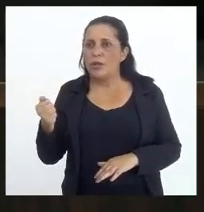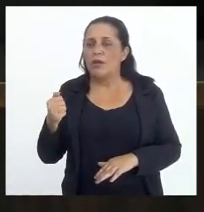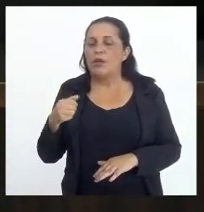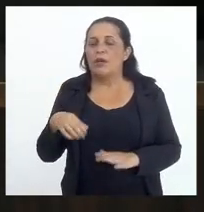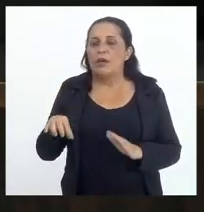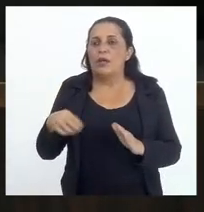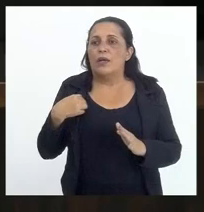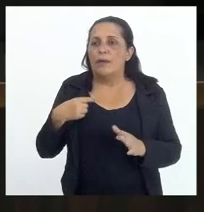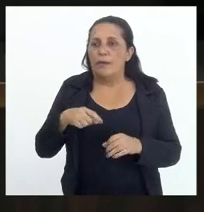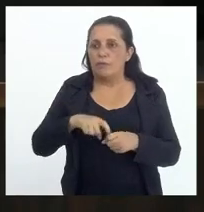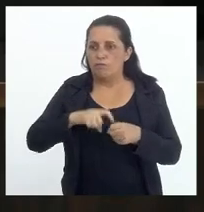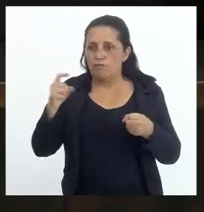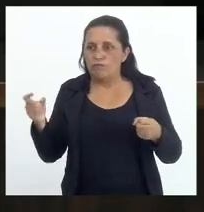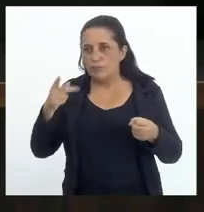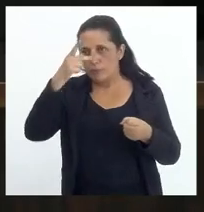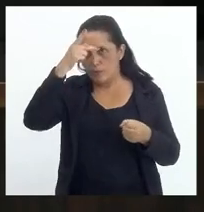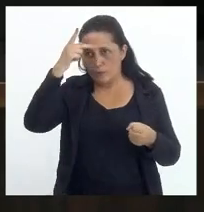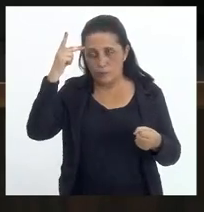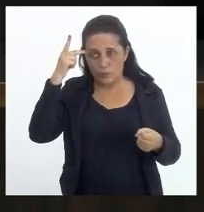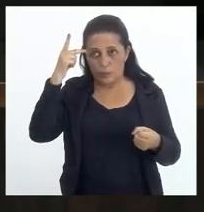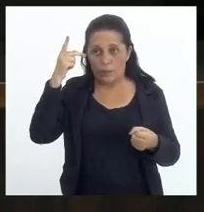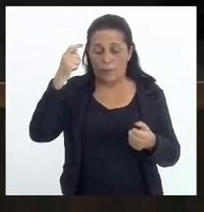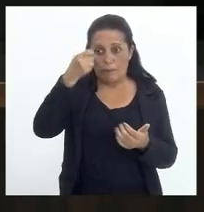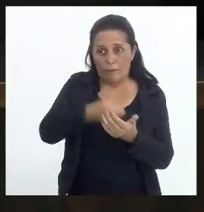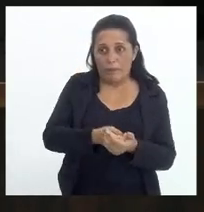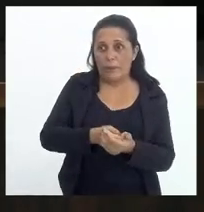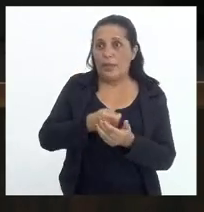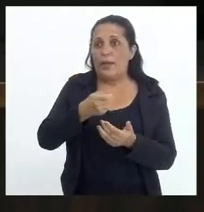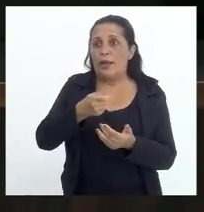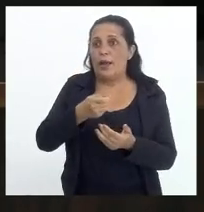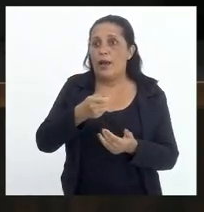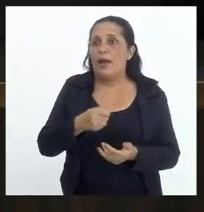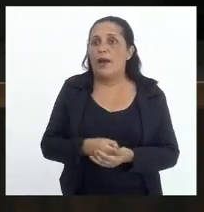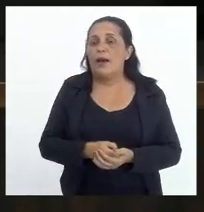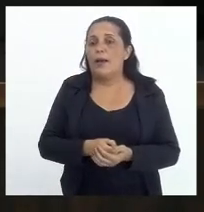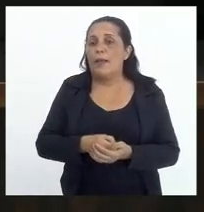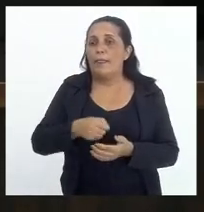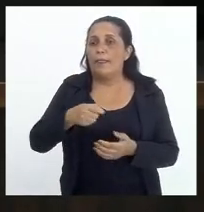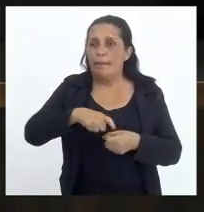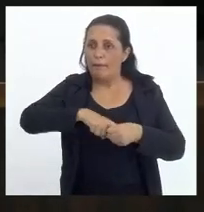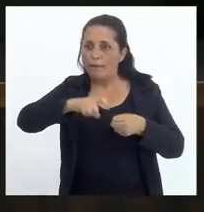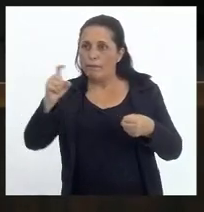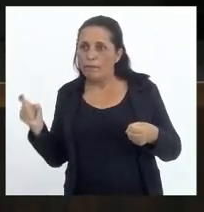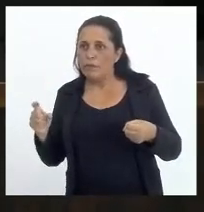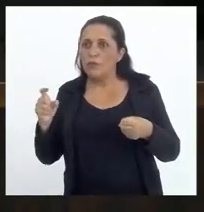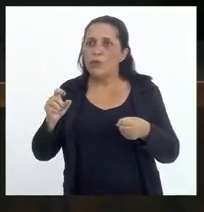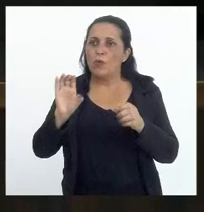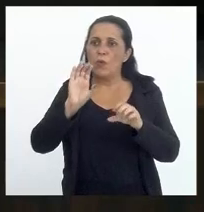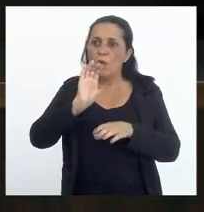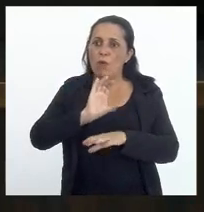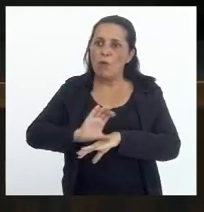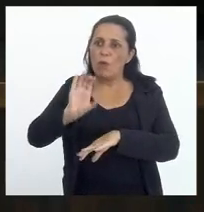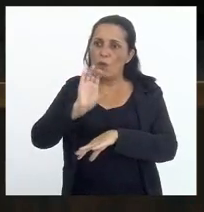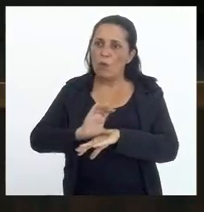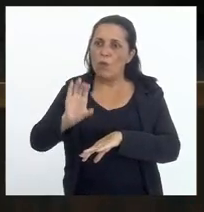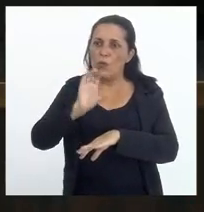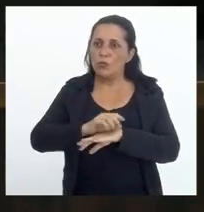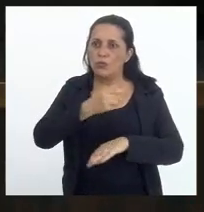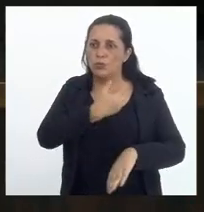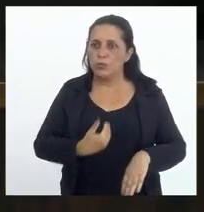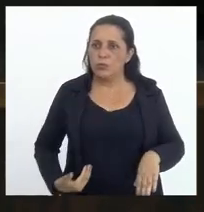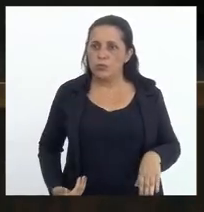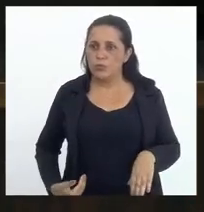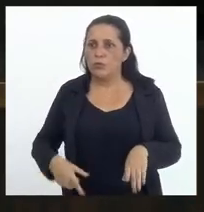cidadão que compuser mesa receptora de votos em sessão eleitoral pela Justiça Eleitoral. Pareceres da Comissão de Constituição e Justiça